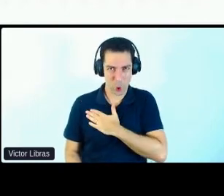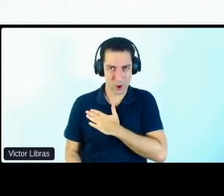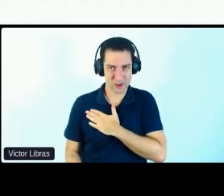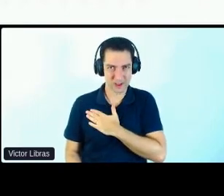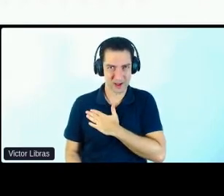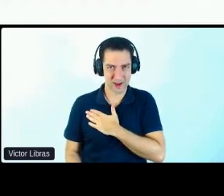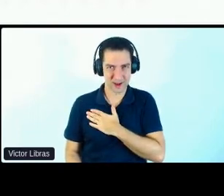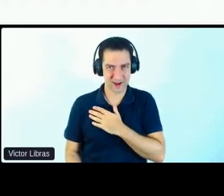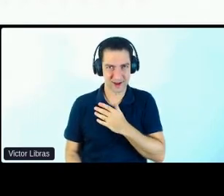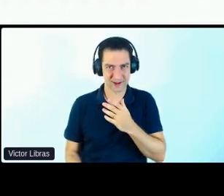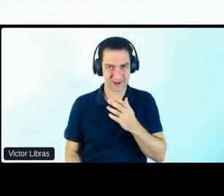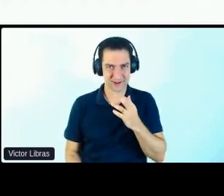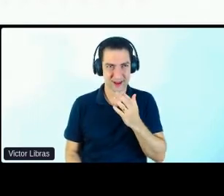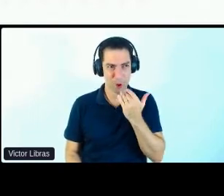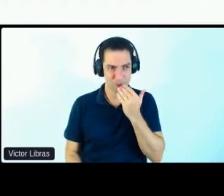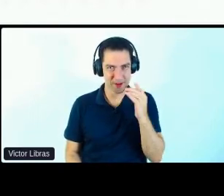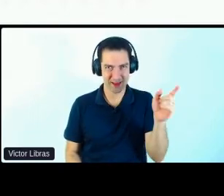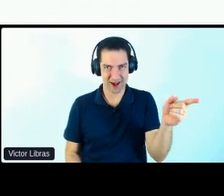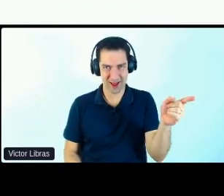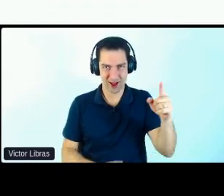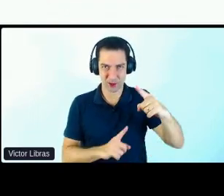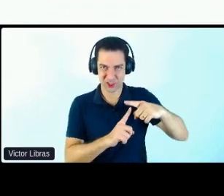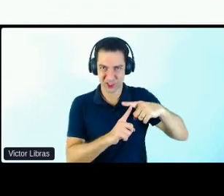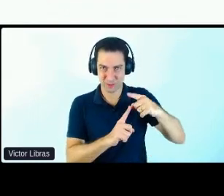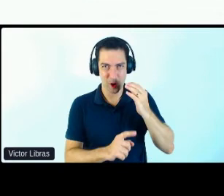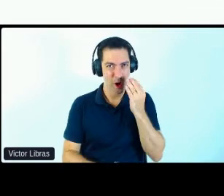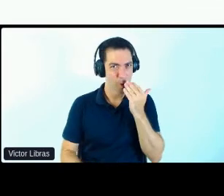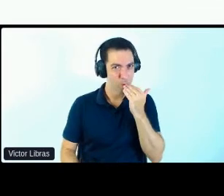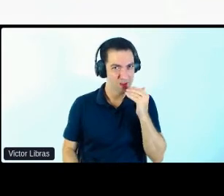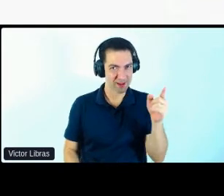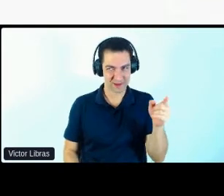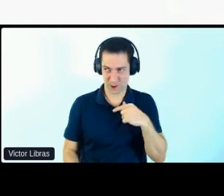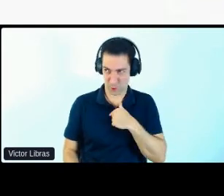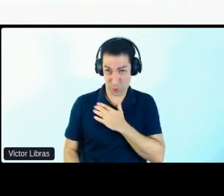como é que eu posso falar que é ótimo para você, né? Então,